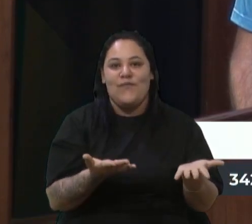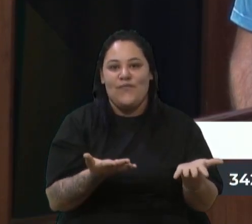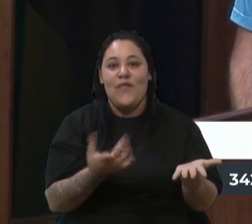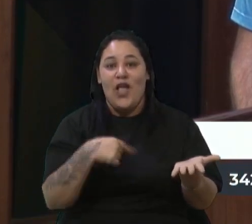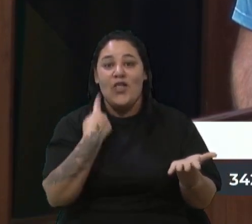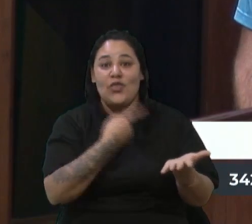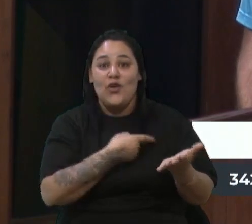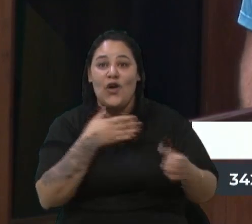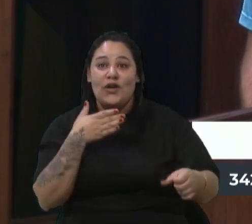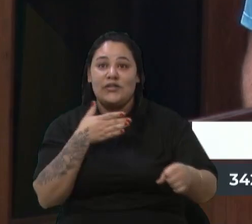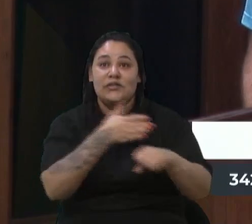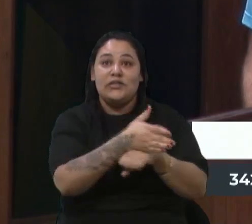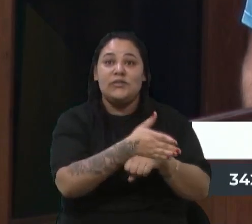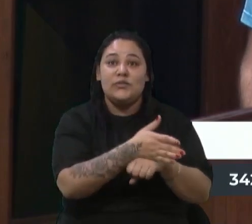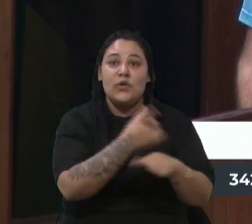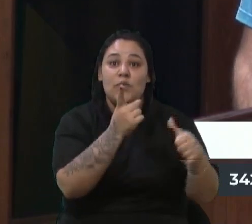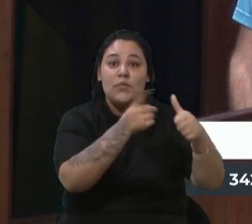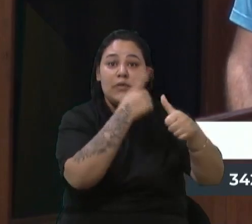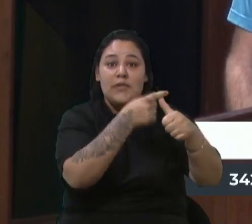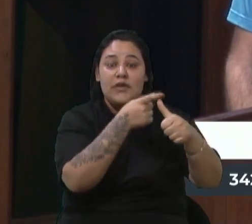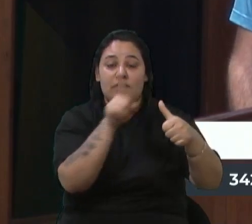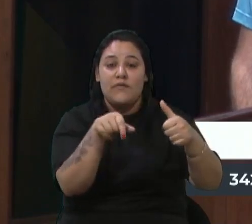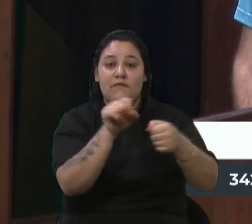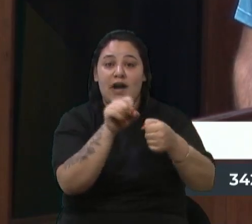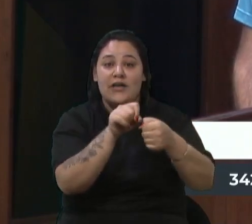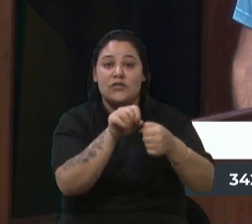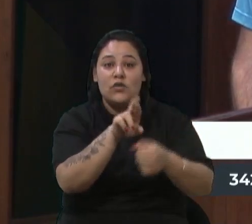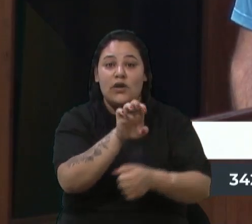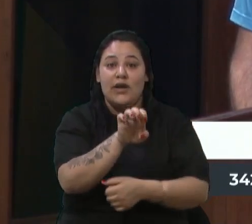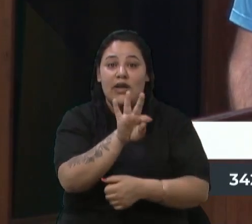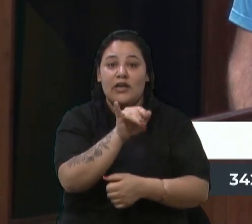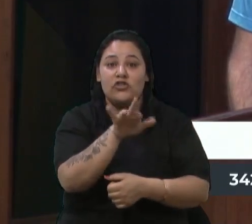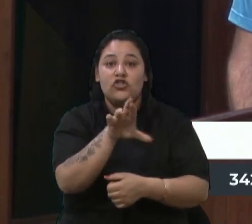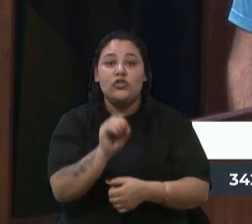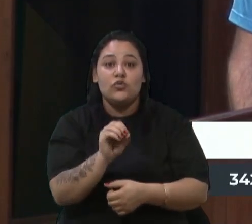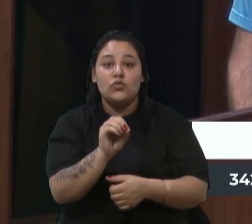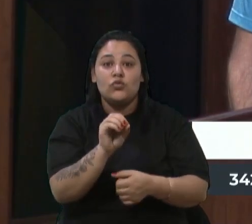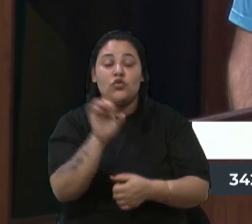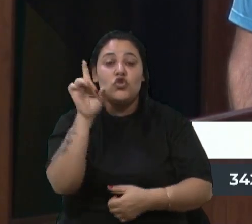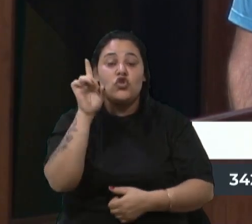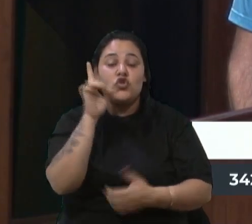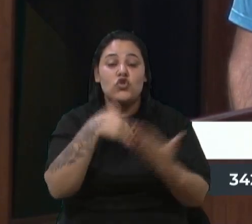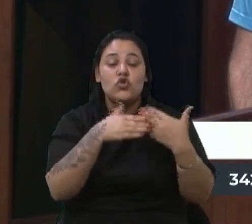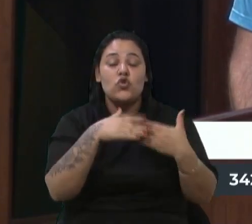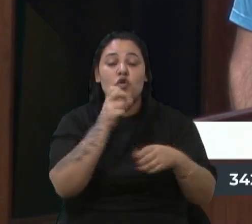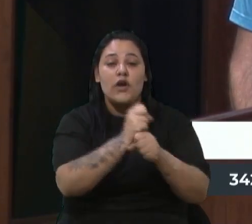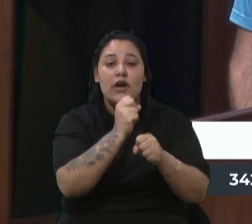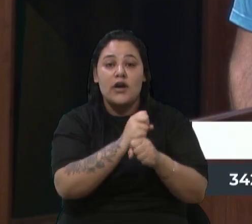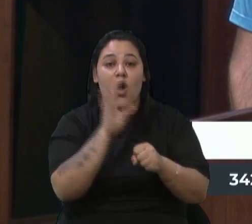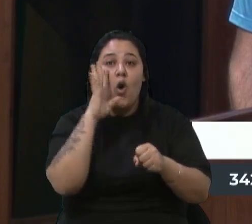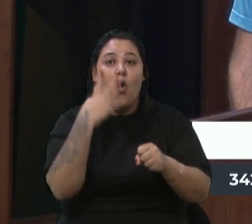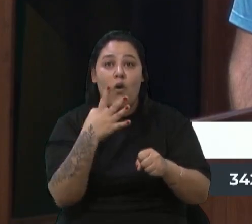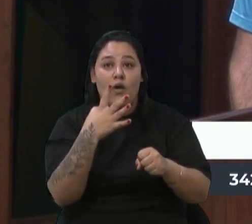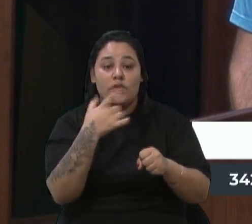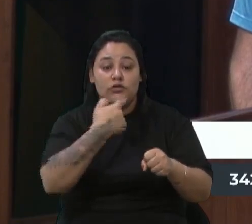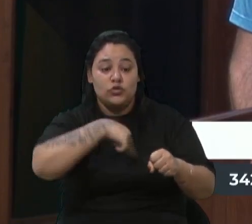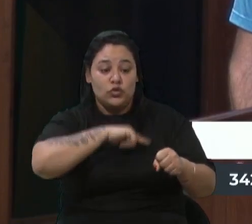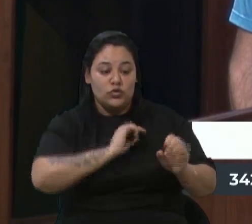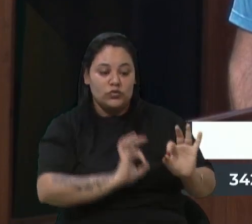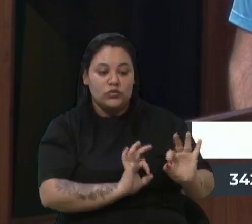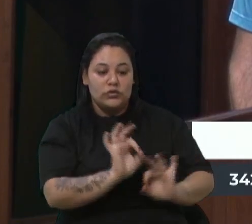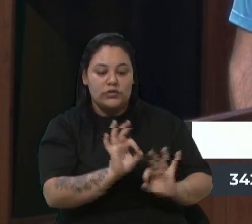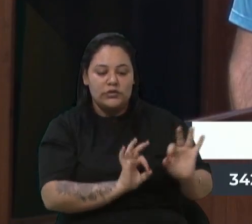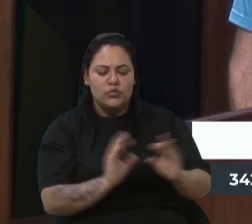a porta de entrada é o retiro. Todo ano acontece, então, um retiro onde a gente se prepara com